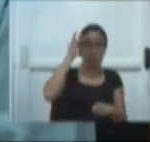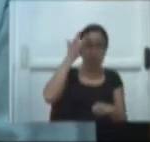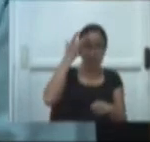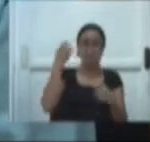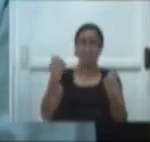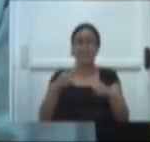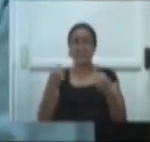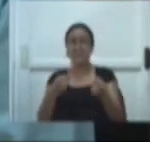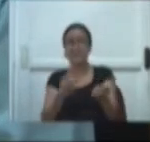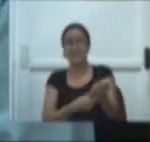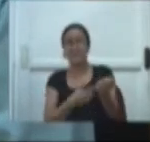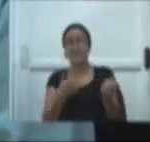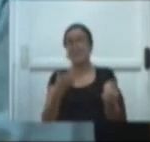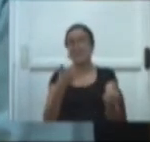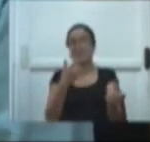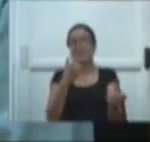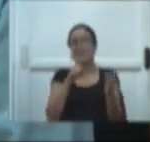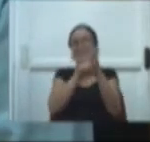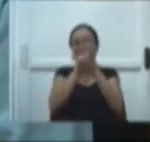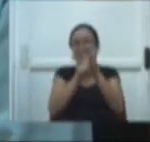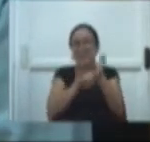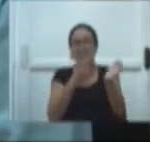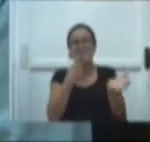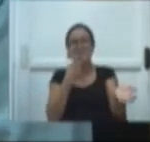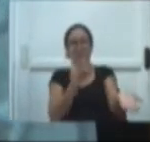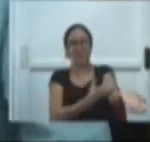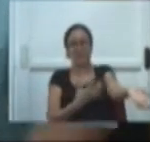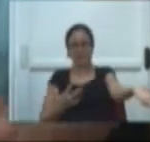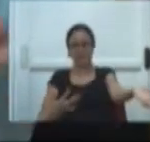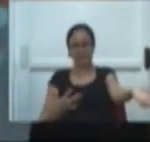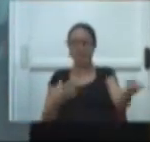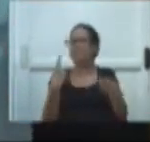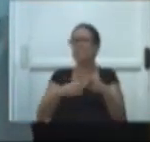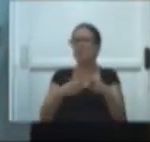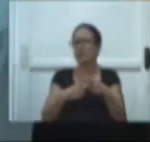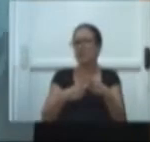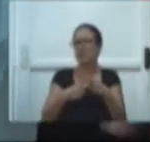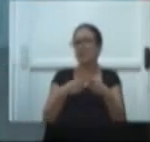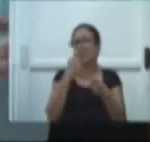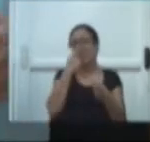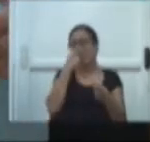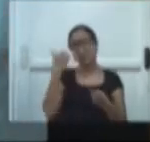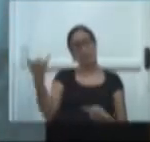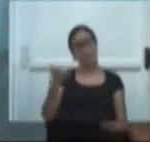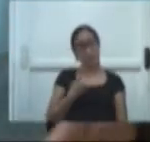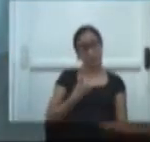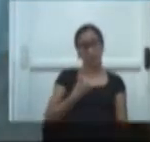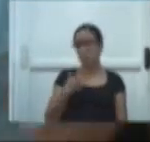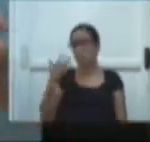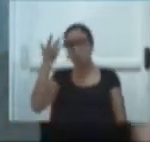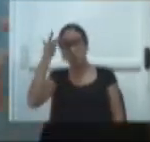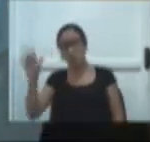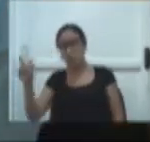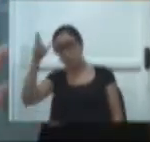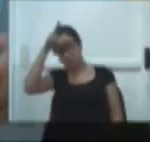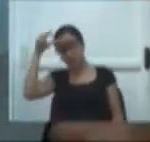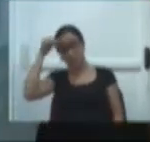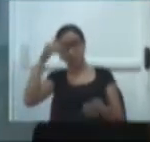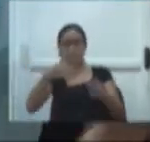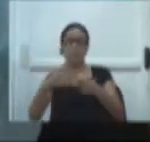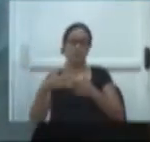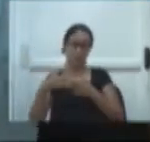vai aparecer dengue de 3 ou 4 dias depois. Então, se fizer exame, a pessoa está com dor de cabeça,